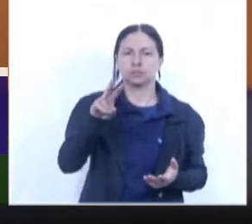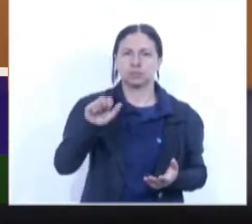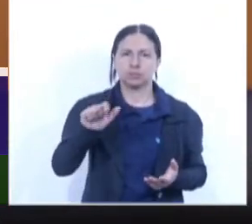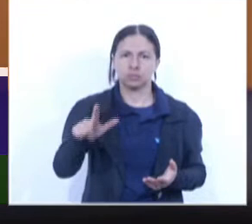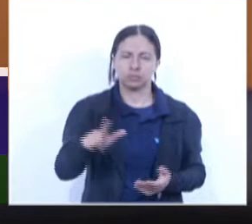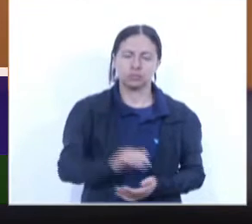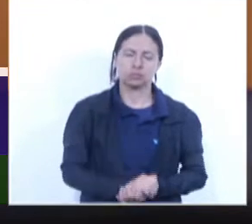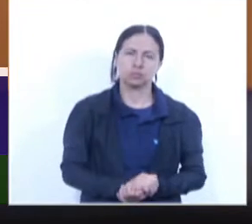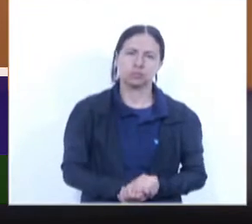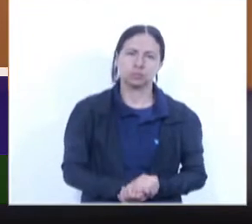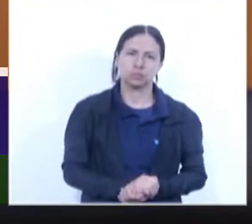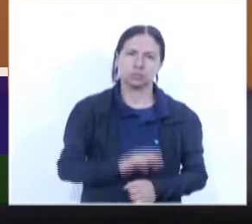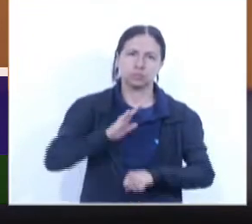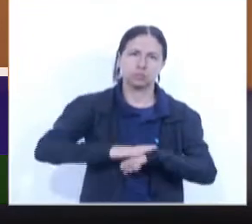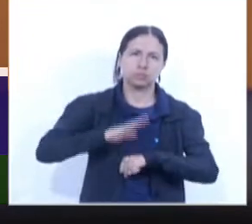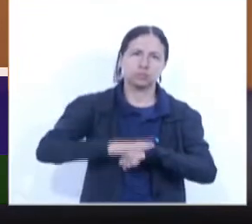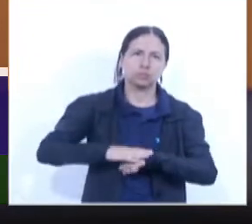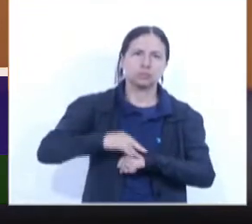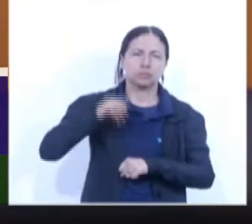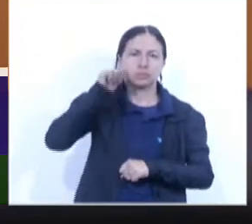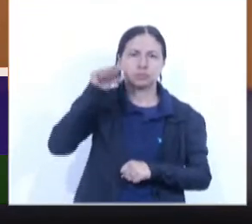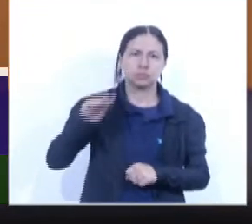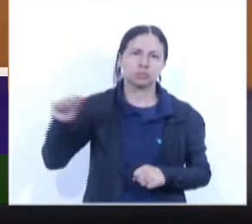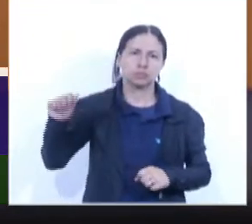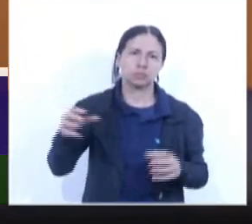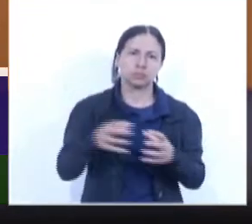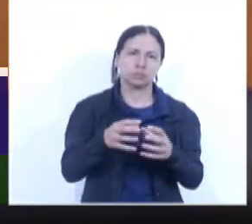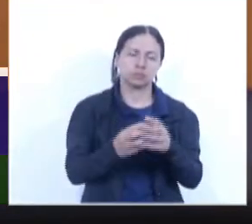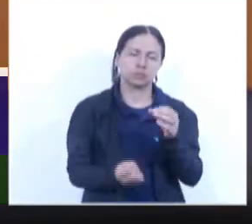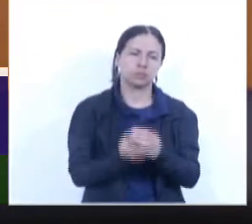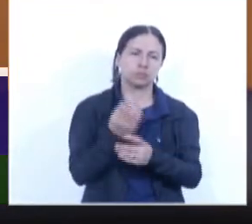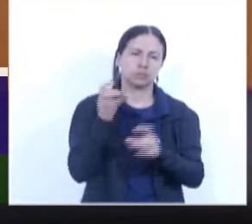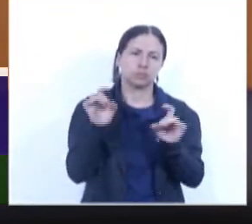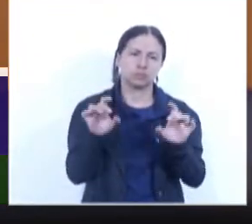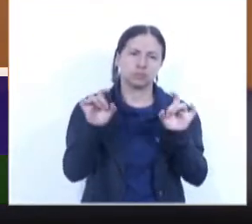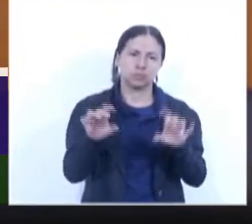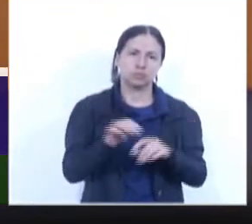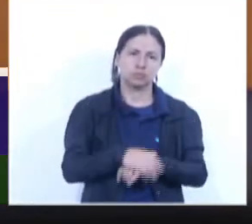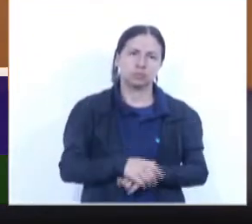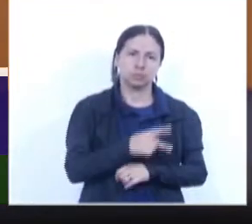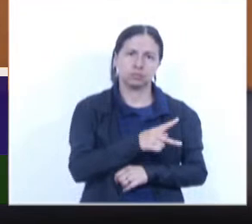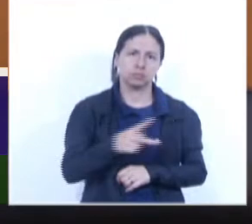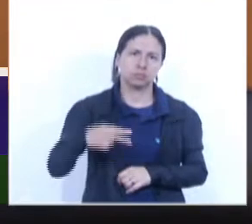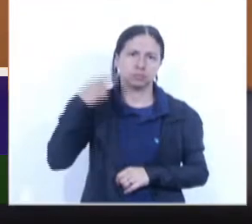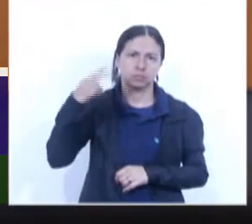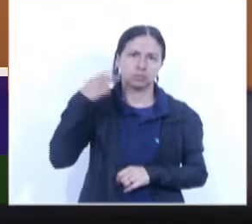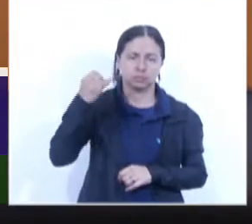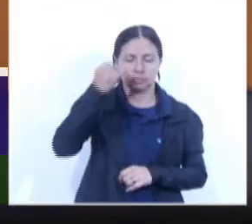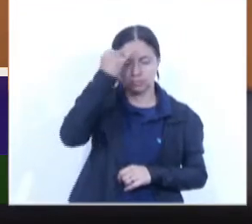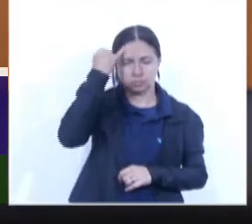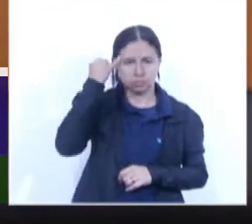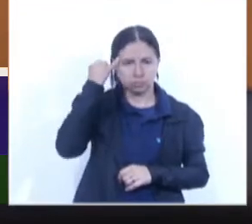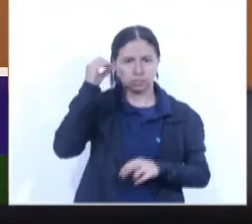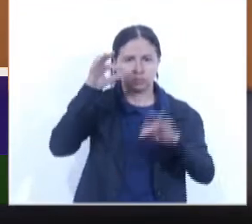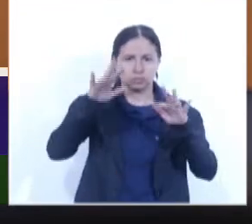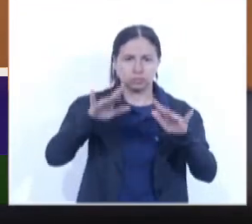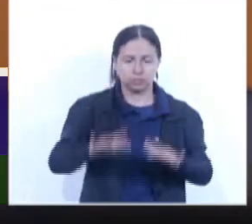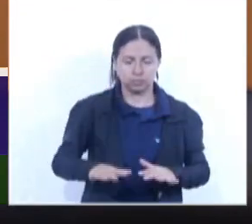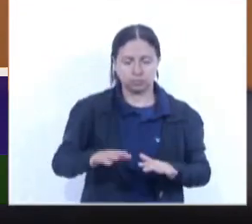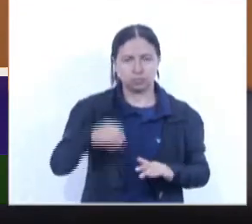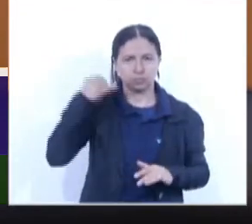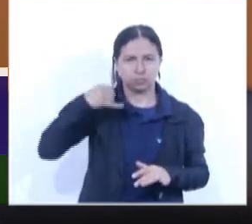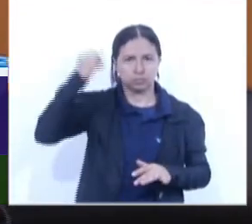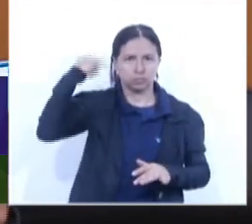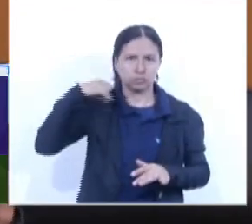autor vereadora batendo Marques formação de comissão especial Presidente Vereador Ivan Nunes relator Vereador Jair